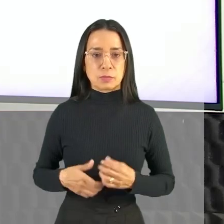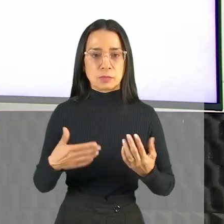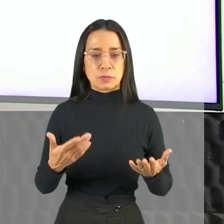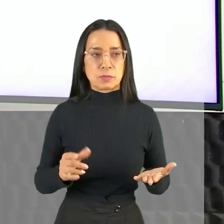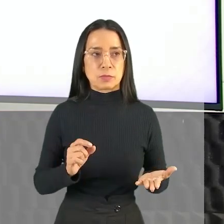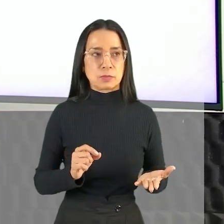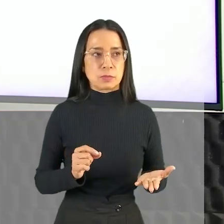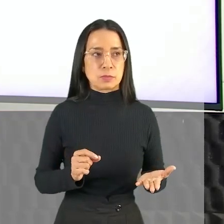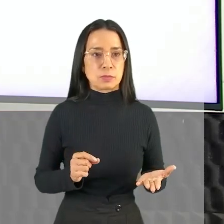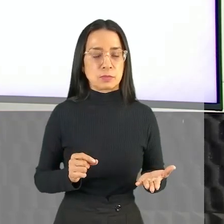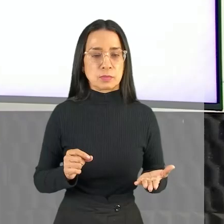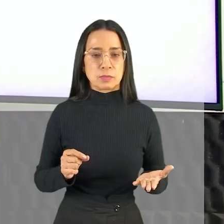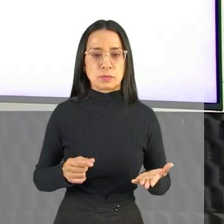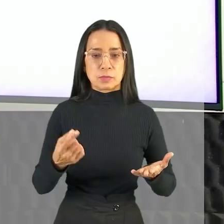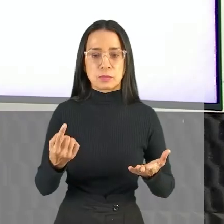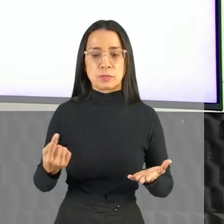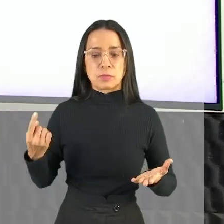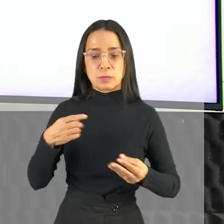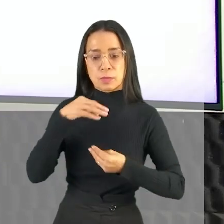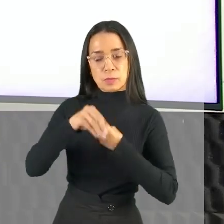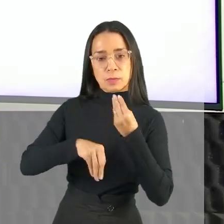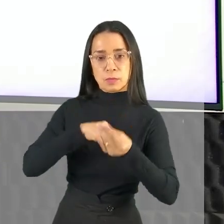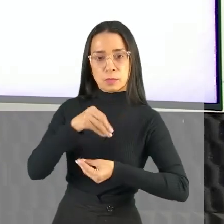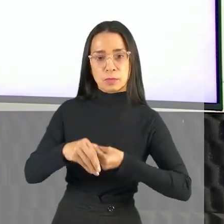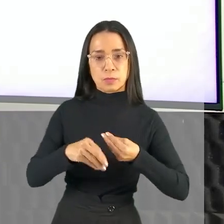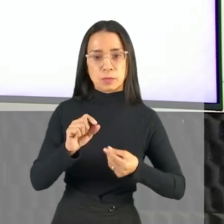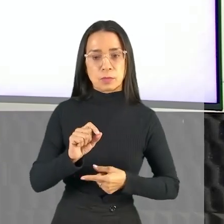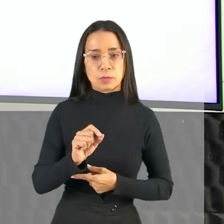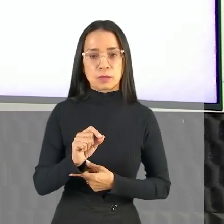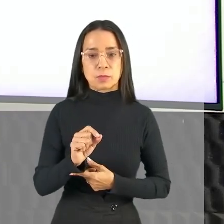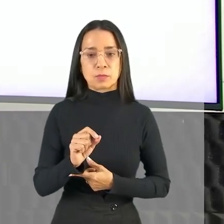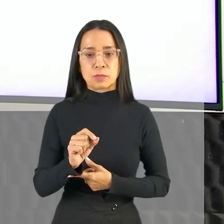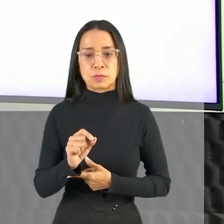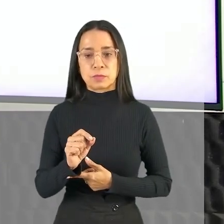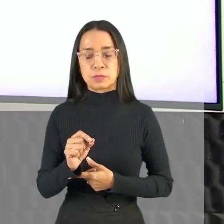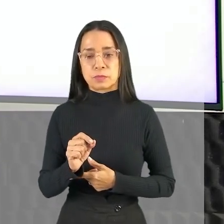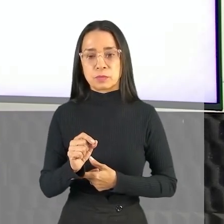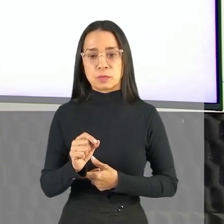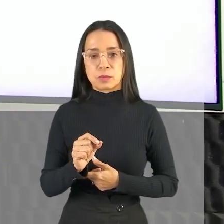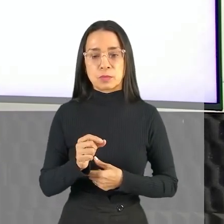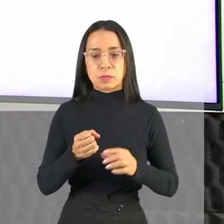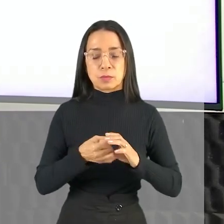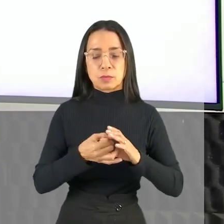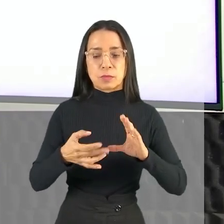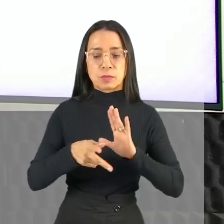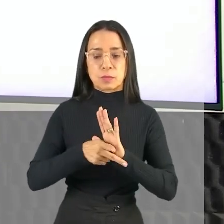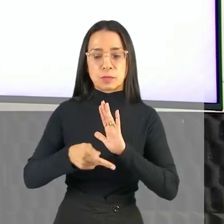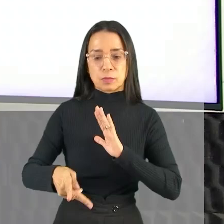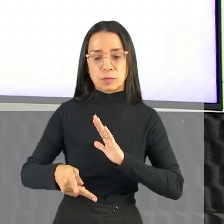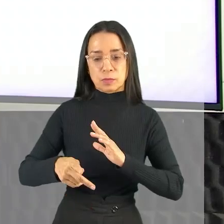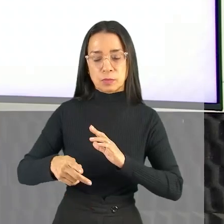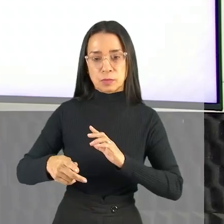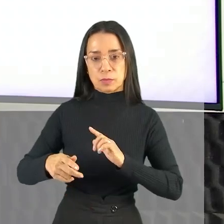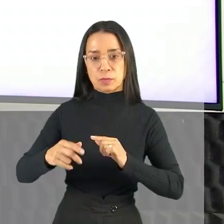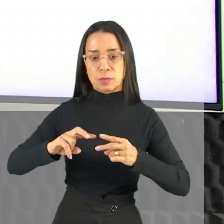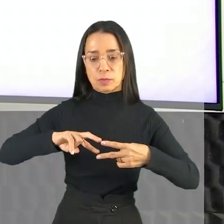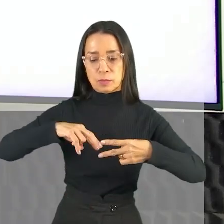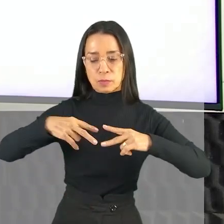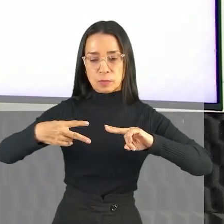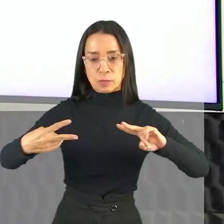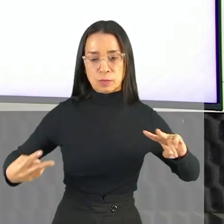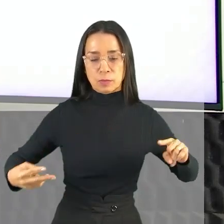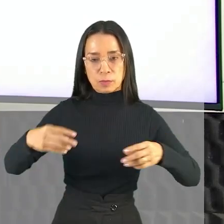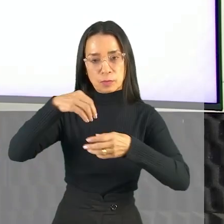Então, tá aqui uma mistura, né, de características genéticas dentro